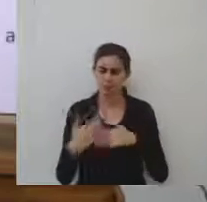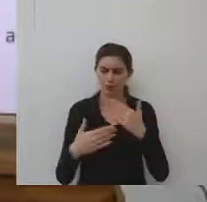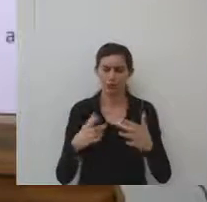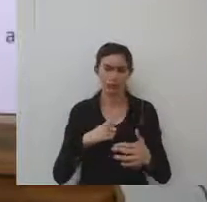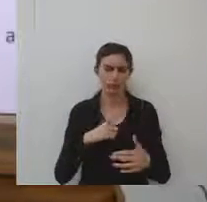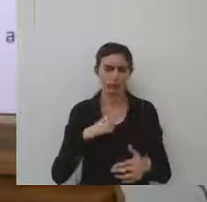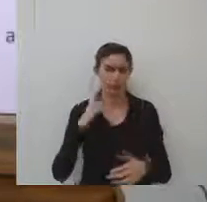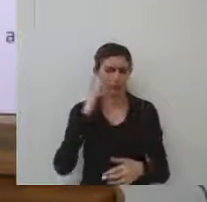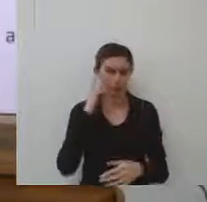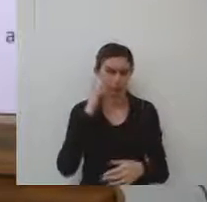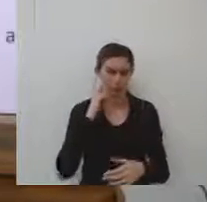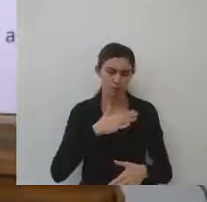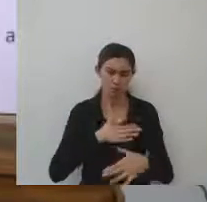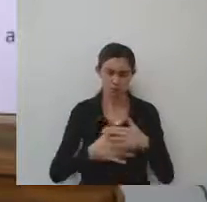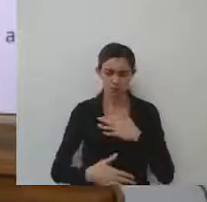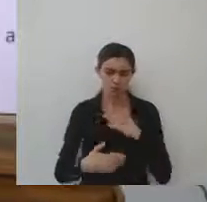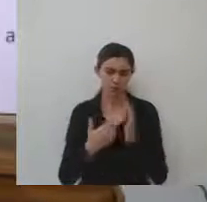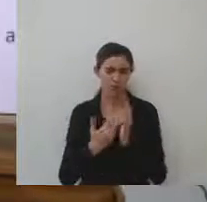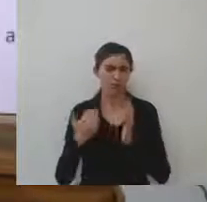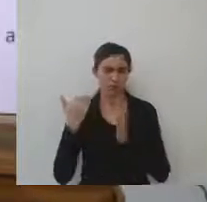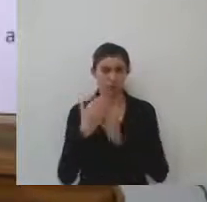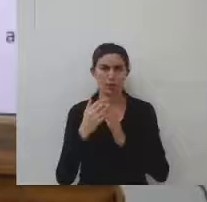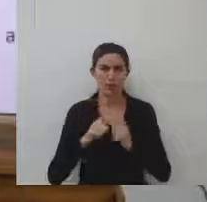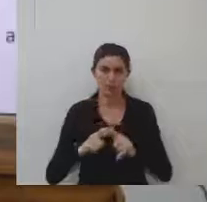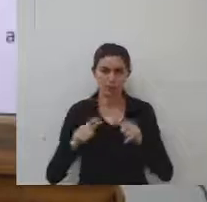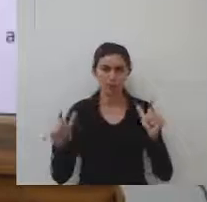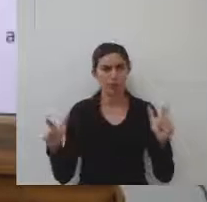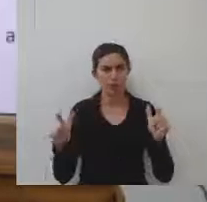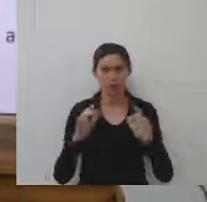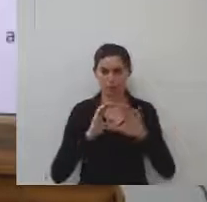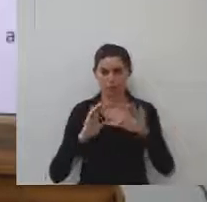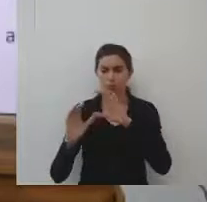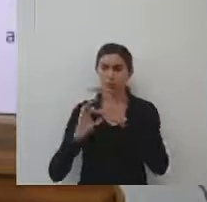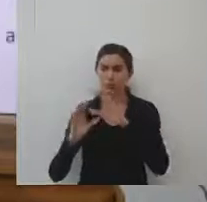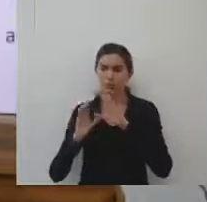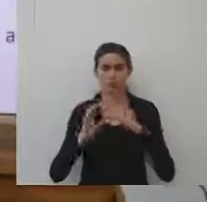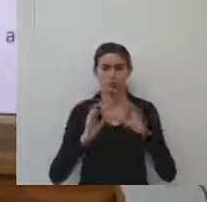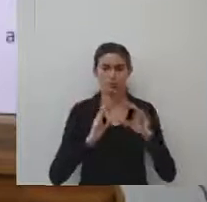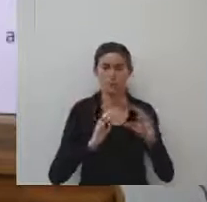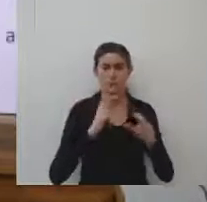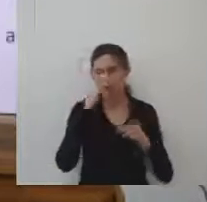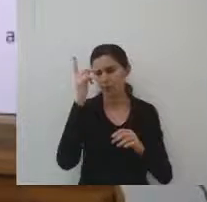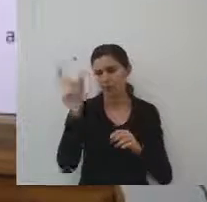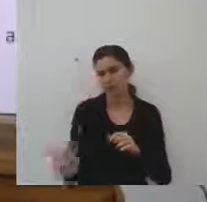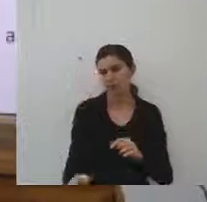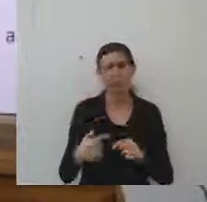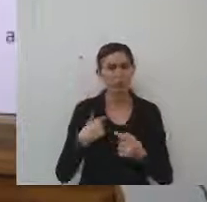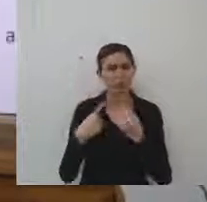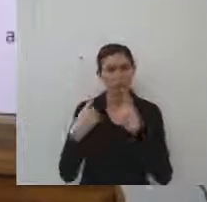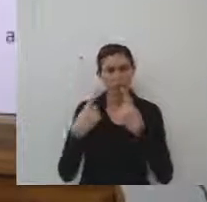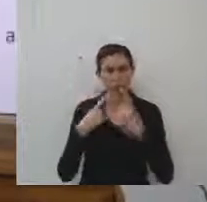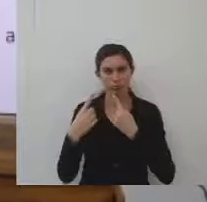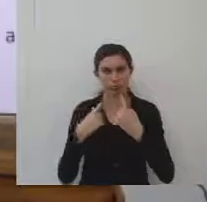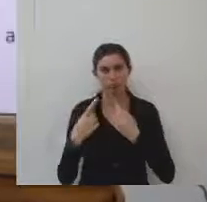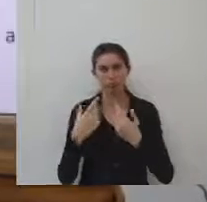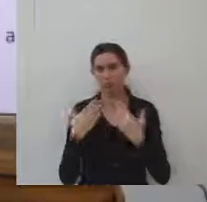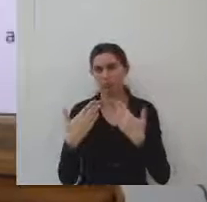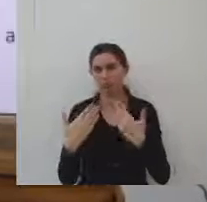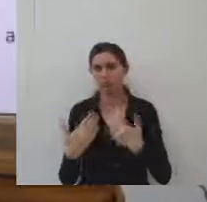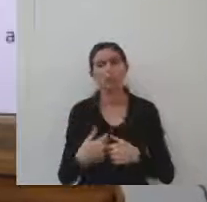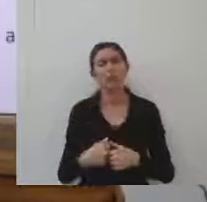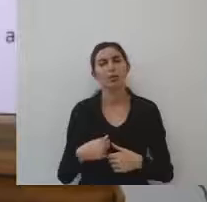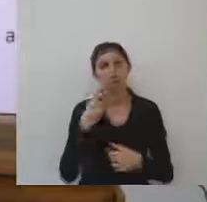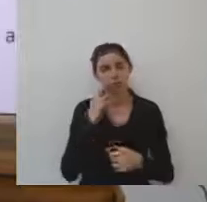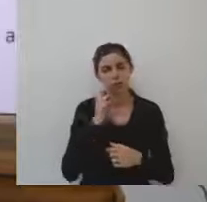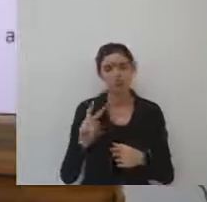tenho uma consciência corporal maior, eu vou aumentar essa comunicação com a pessoa no qual eu estou falando. A gente viu